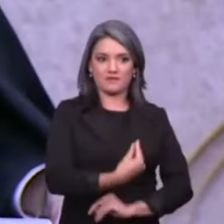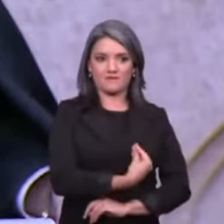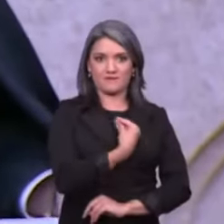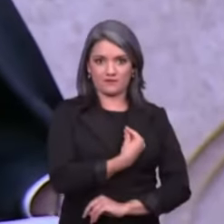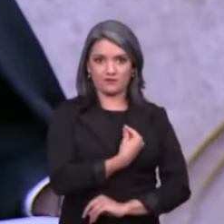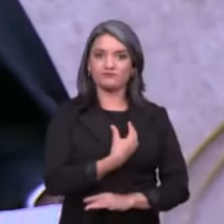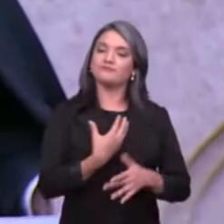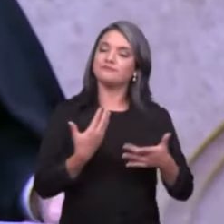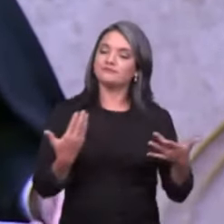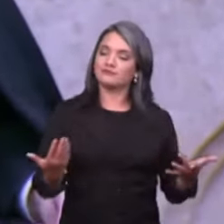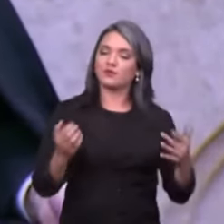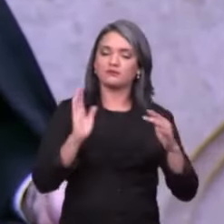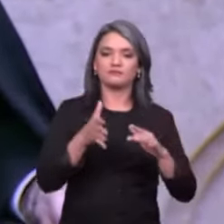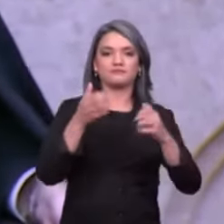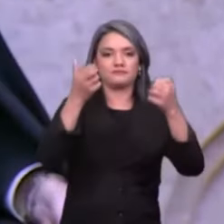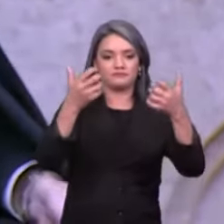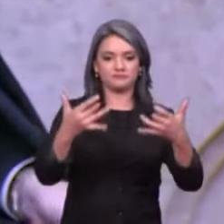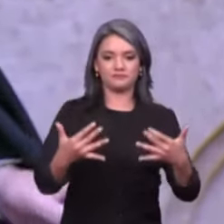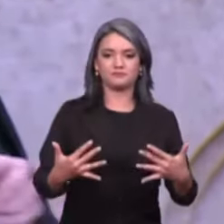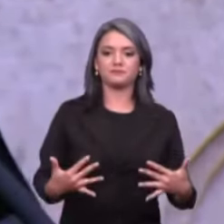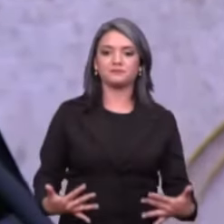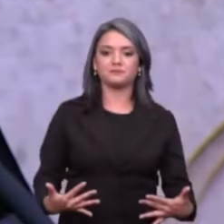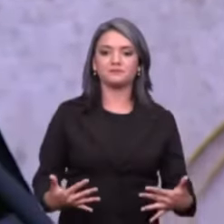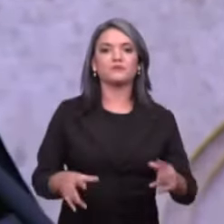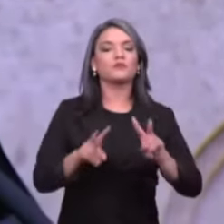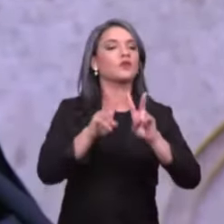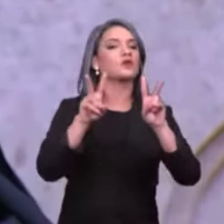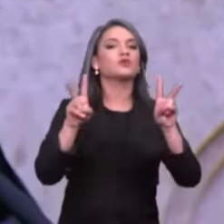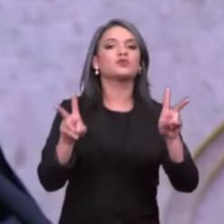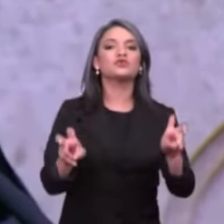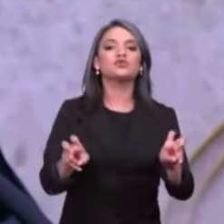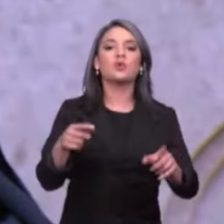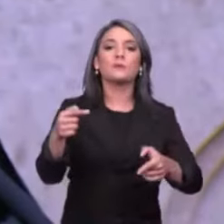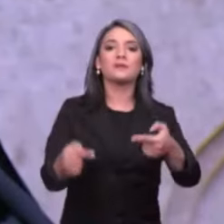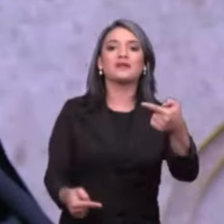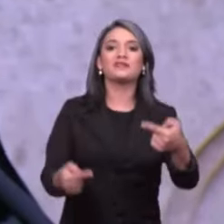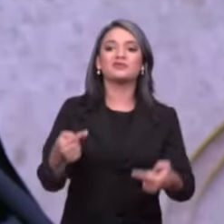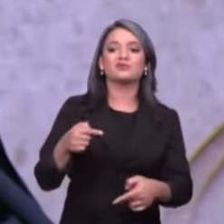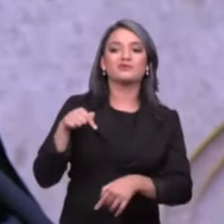Prestado este esclarecimento quanto ao objeto do que nós estamos